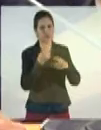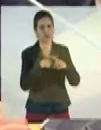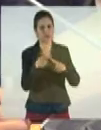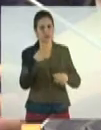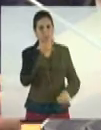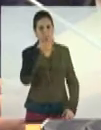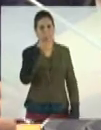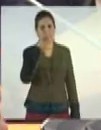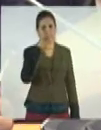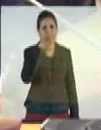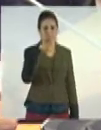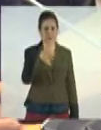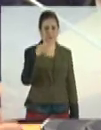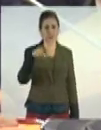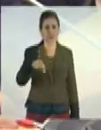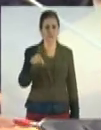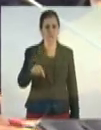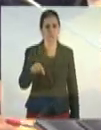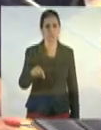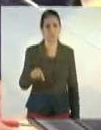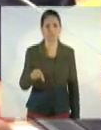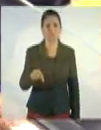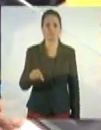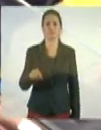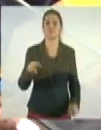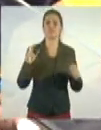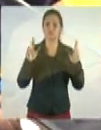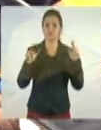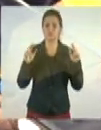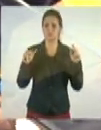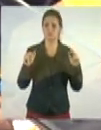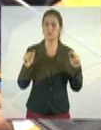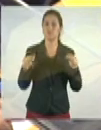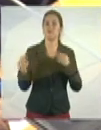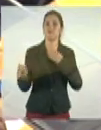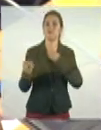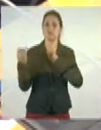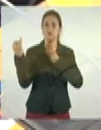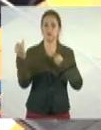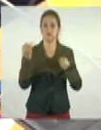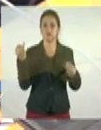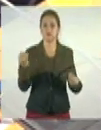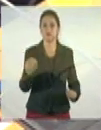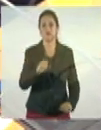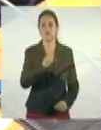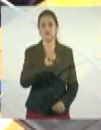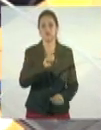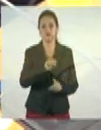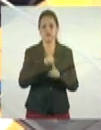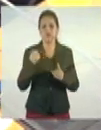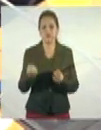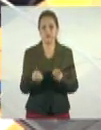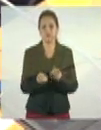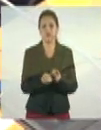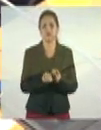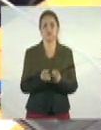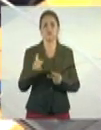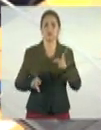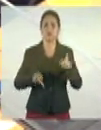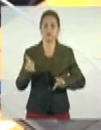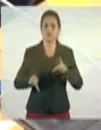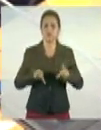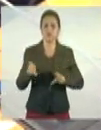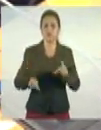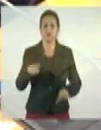casa Legislativa que é um tema fundamental na verdade para a sociedade né e para a população do